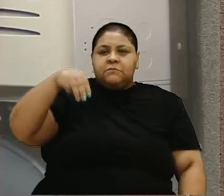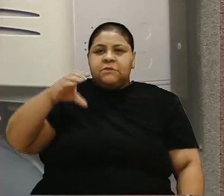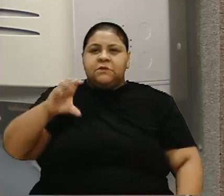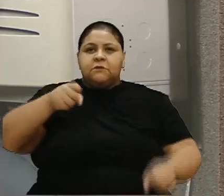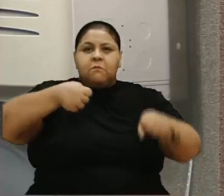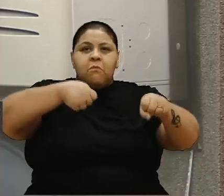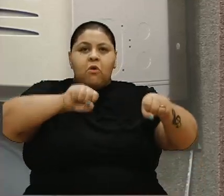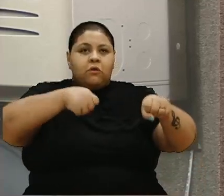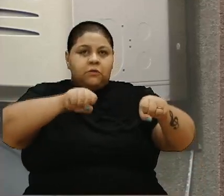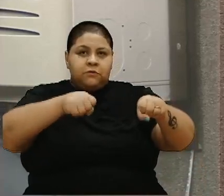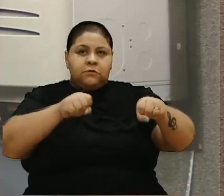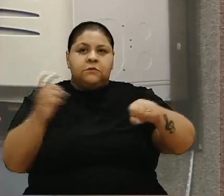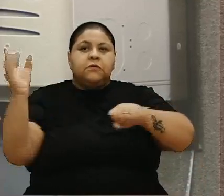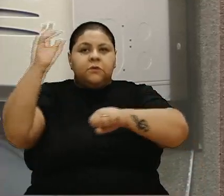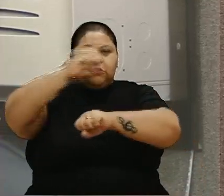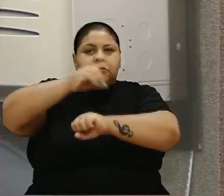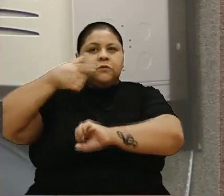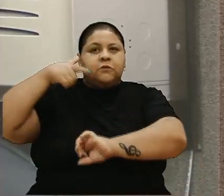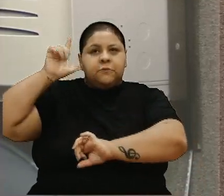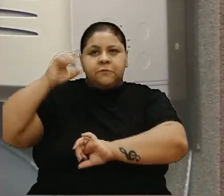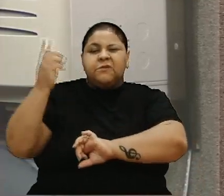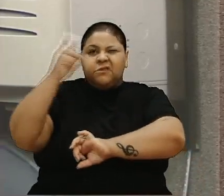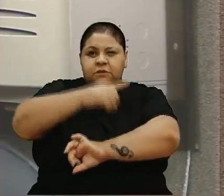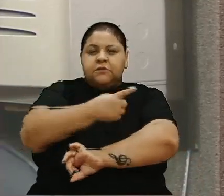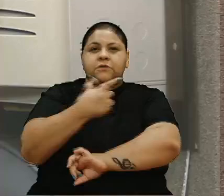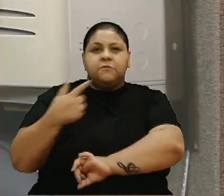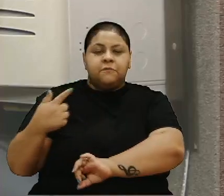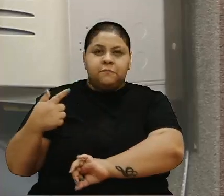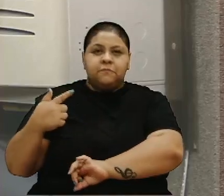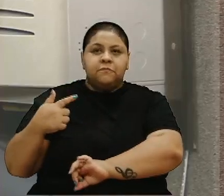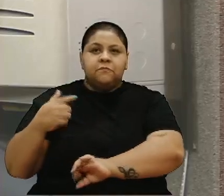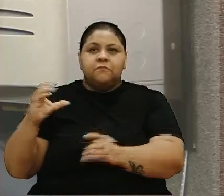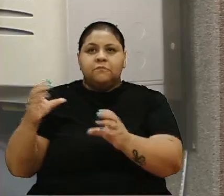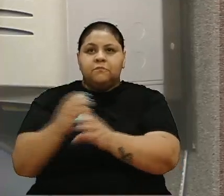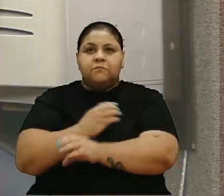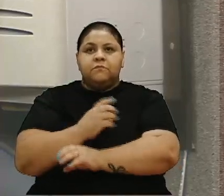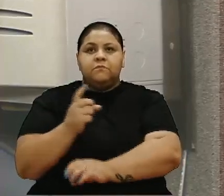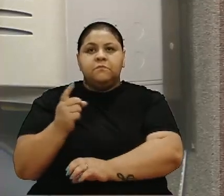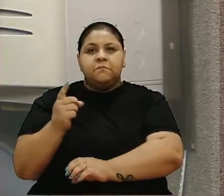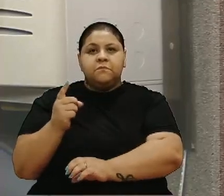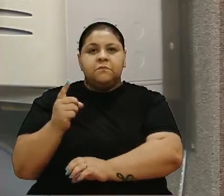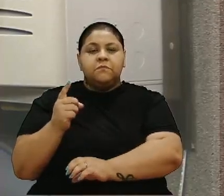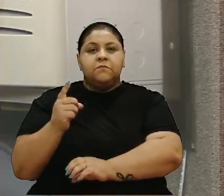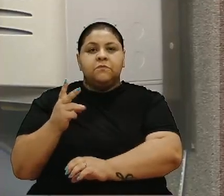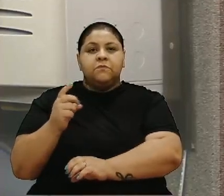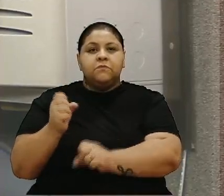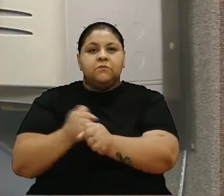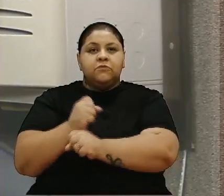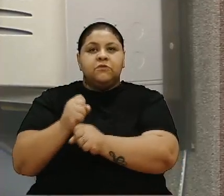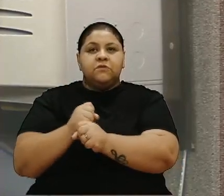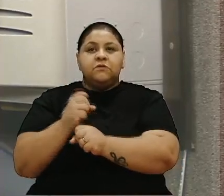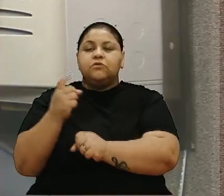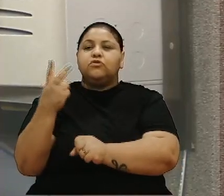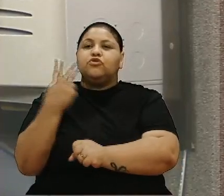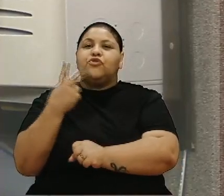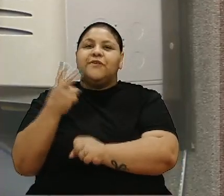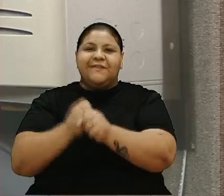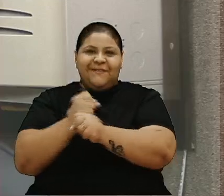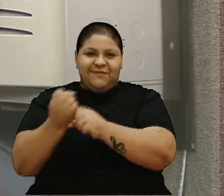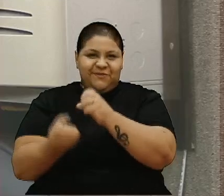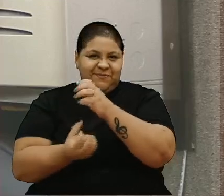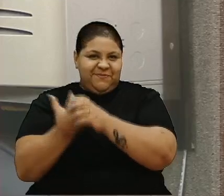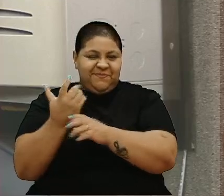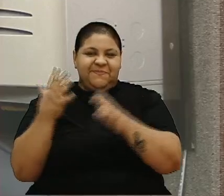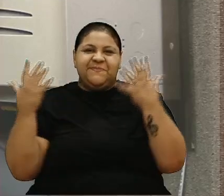que no dia de ontem, né, dia 17, completou 2 anos, né, de fundação. Queria parabenizar